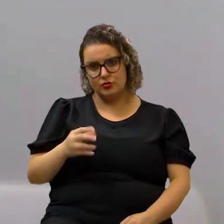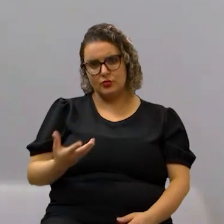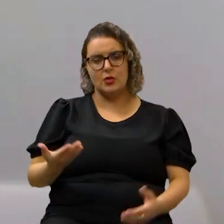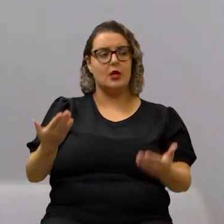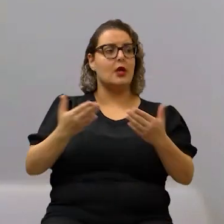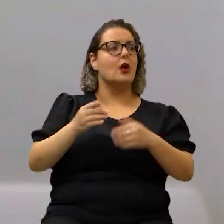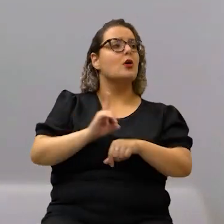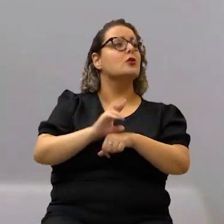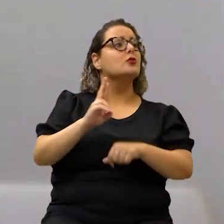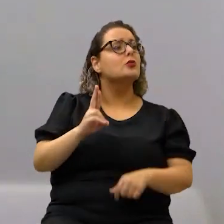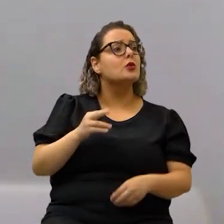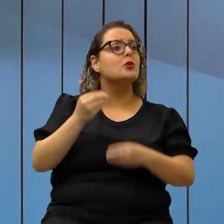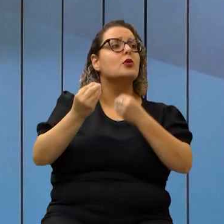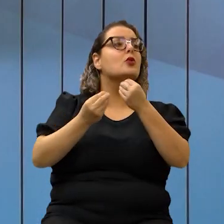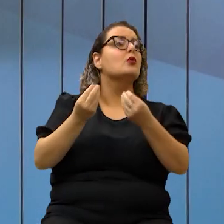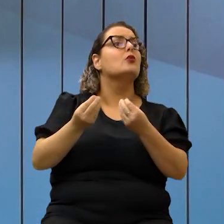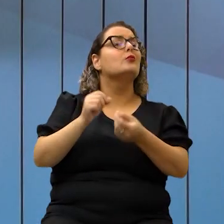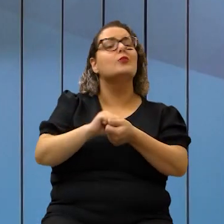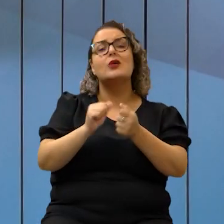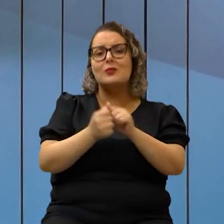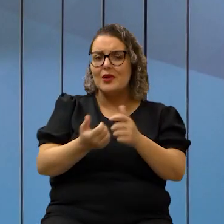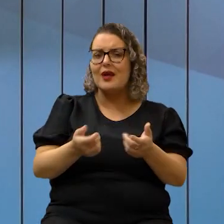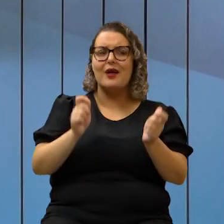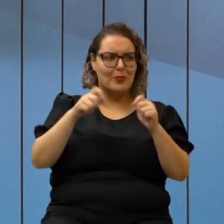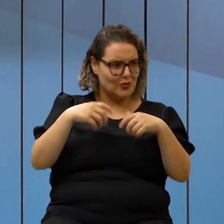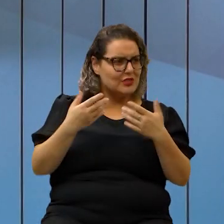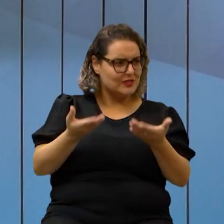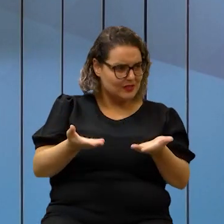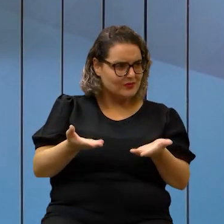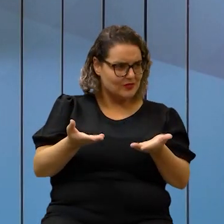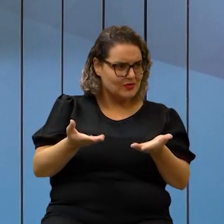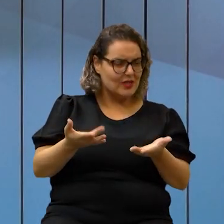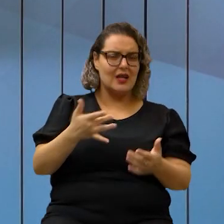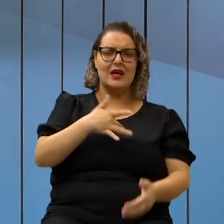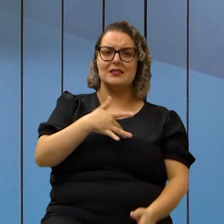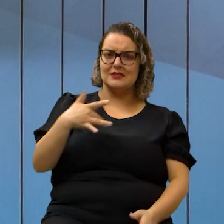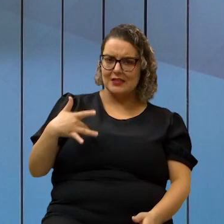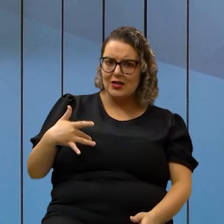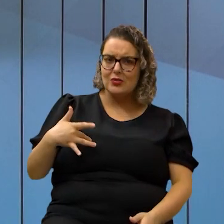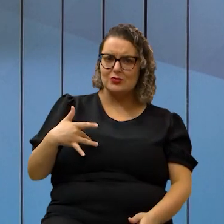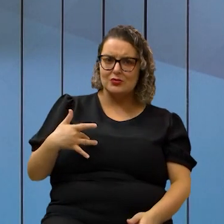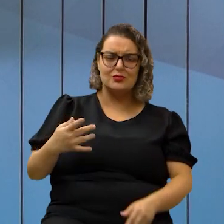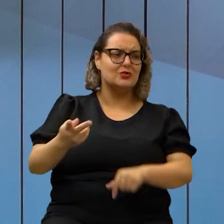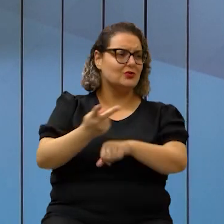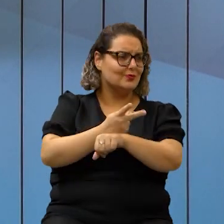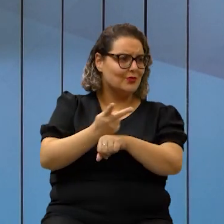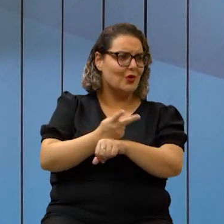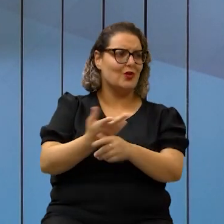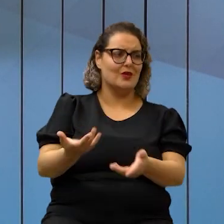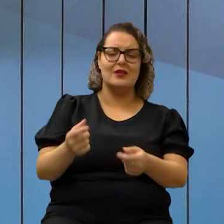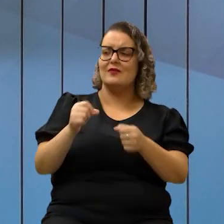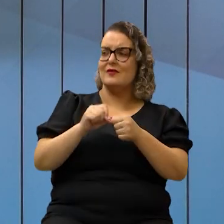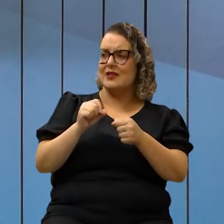preventivos. E agora, doutora, como reparar isso, né? É possível a saúde